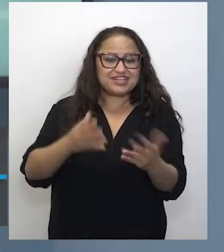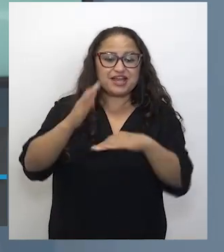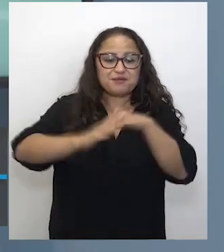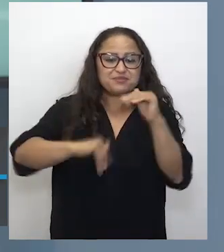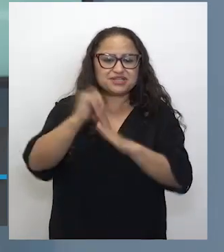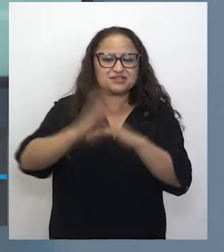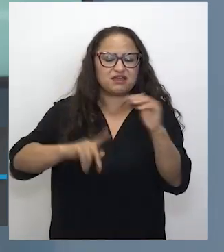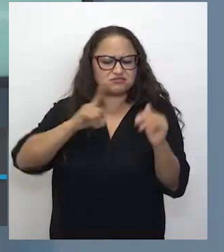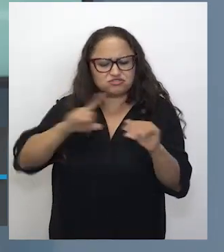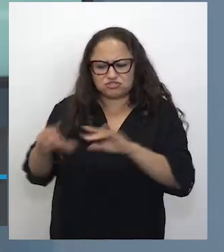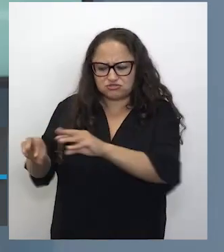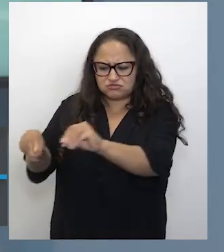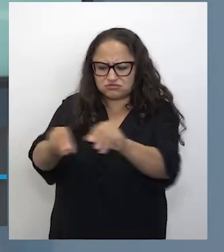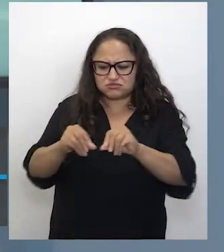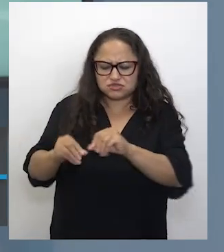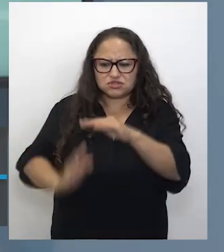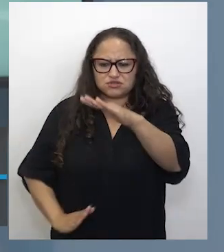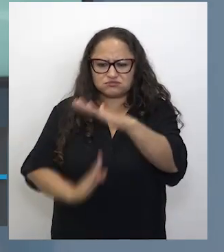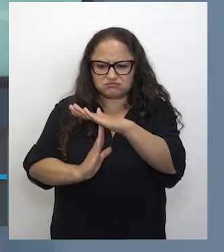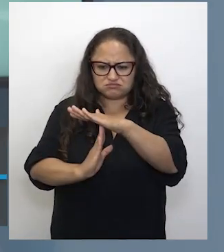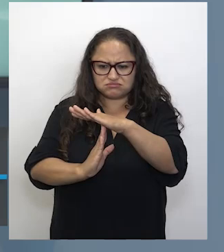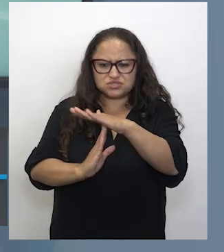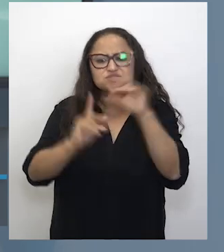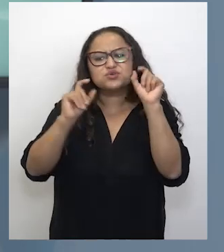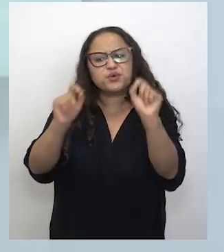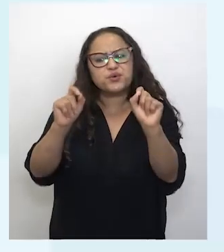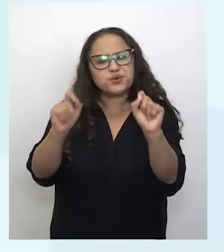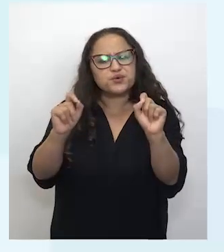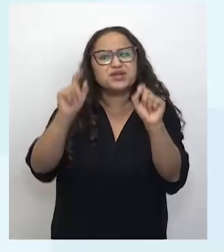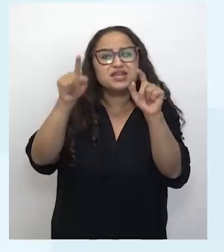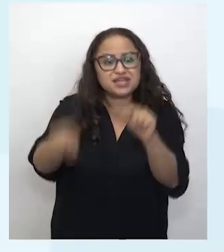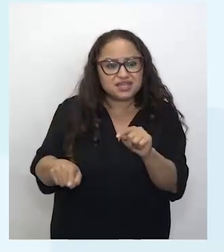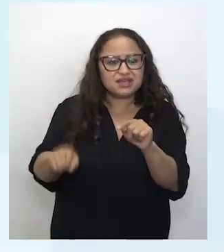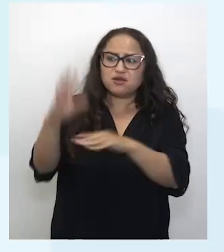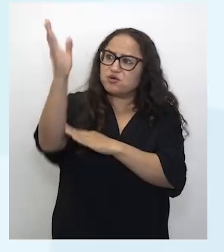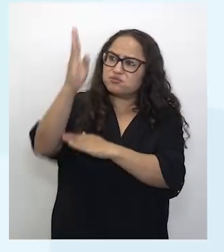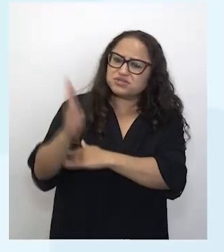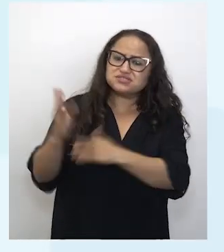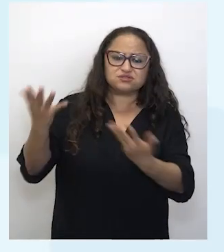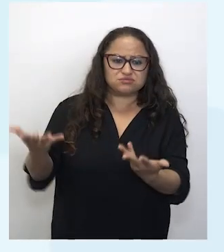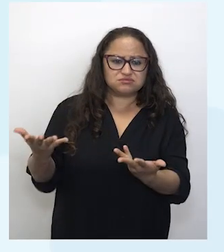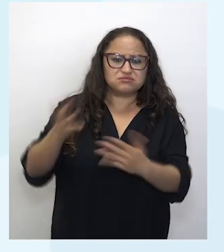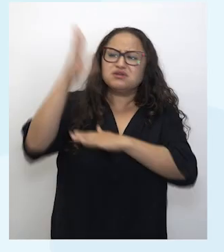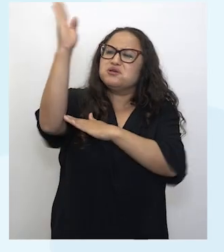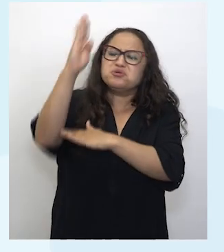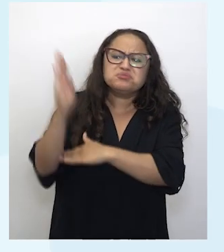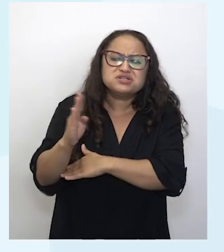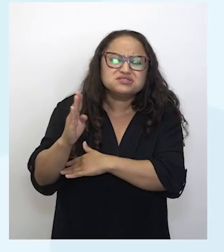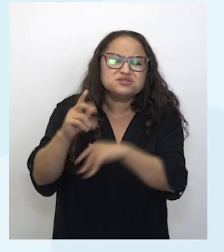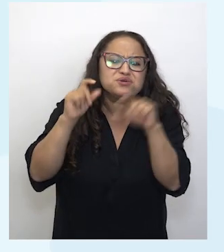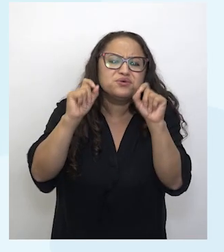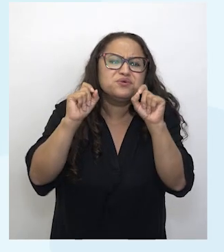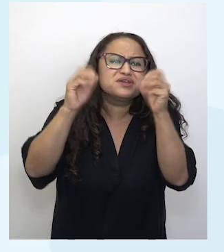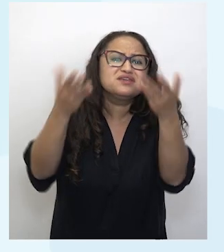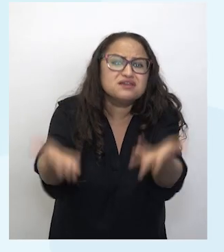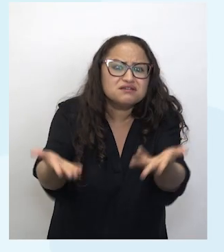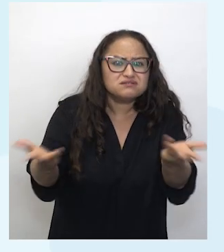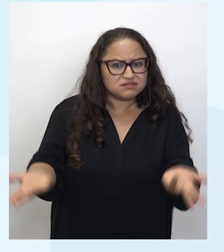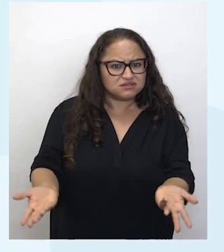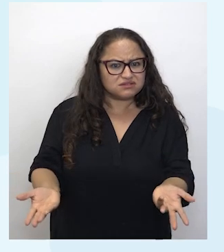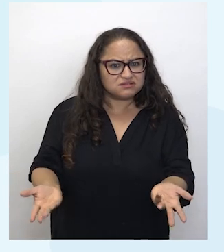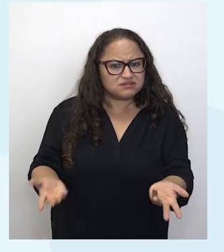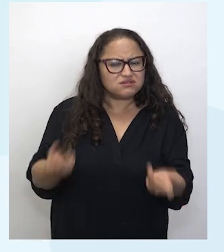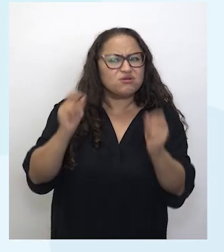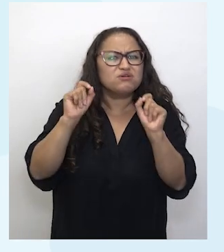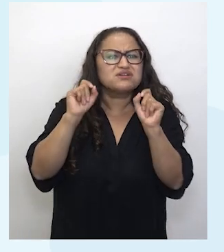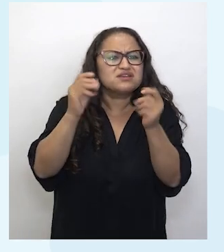sobre território, sobre limites e tal, o que é o Brasil? Né? Se alguém fala assim, tá, o Brasil, o que é o